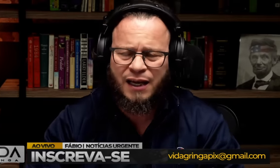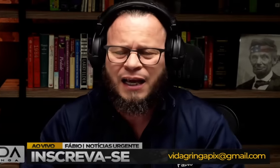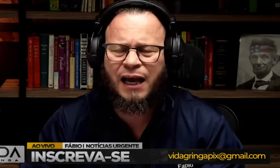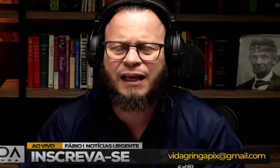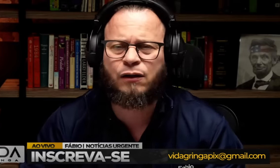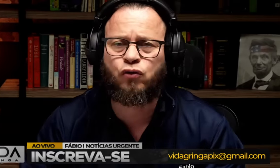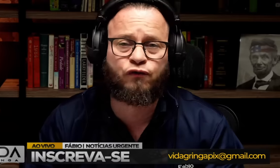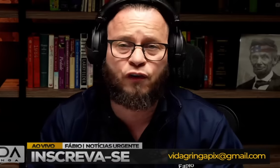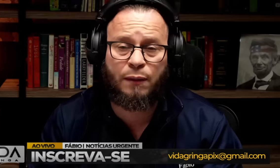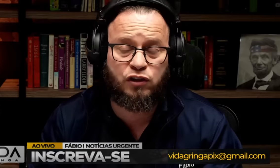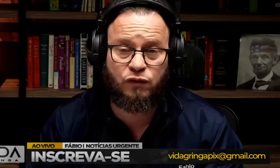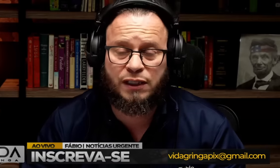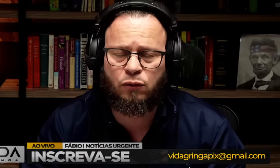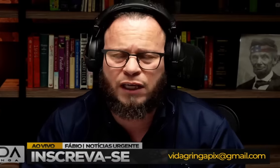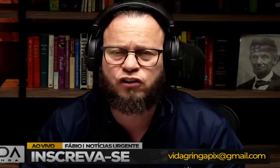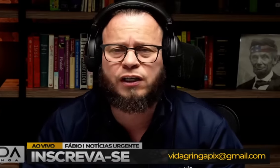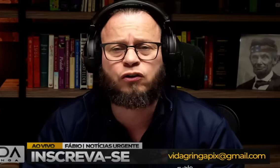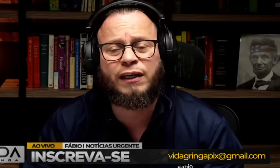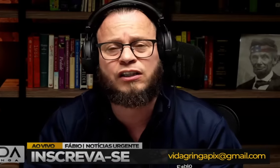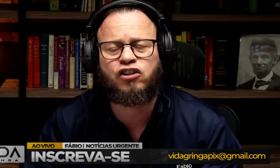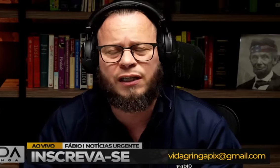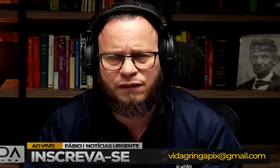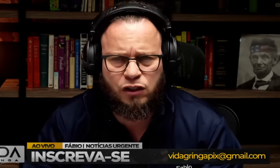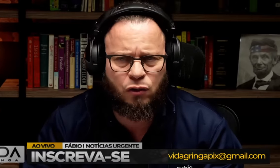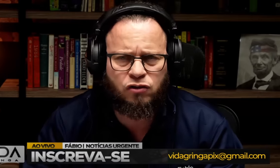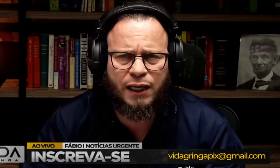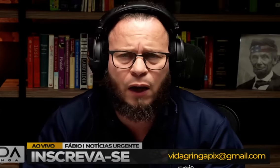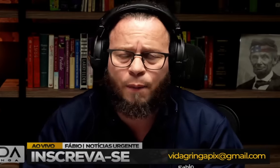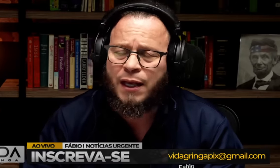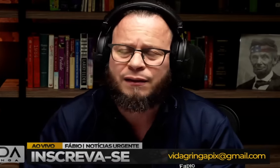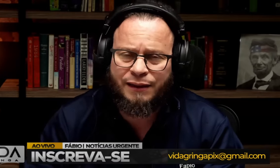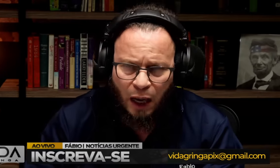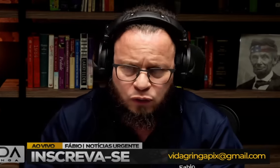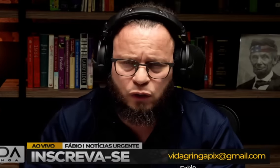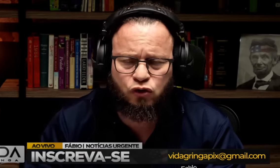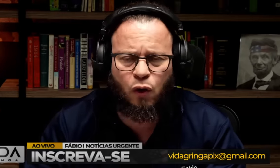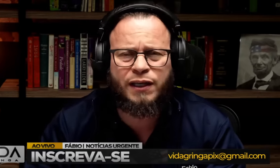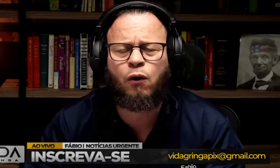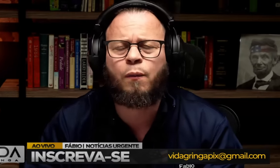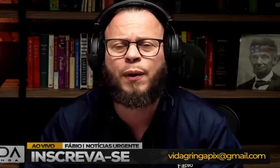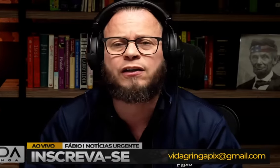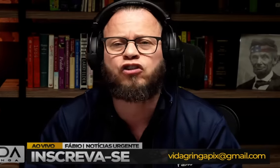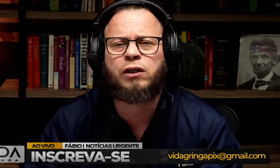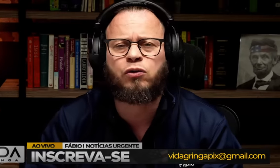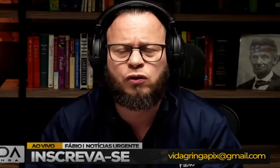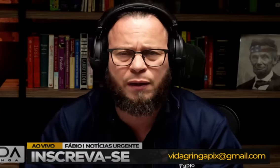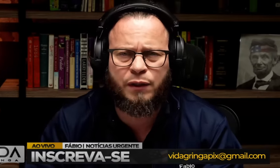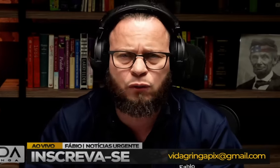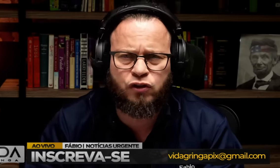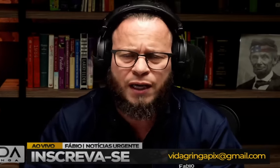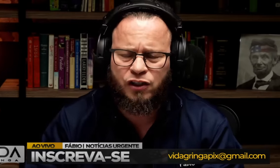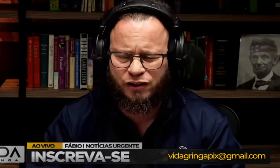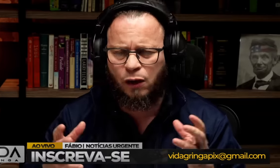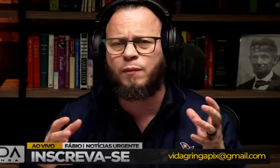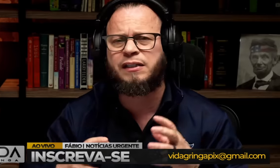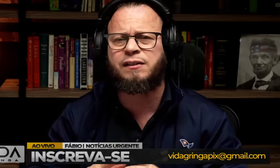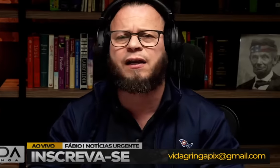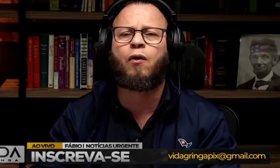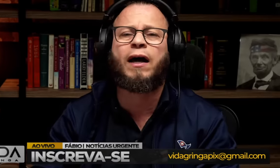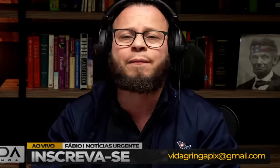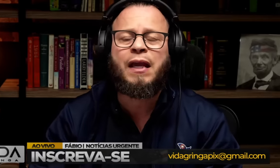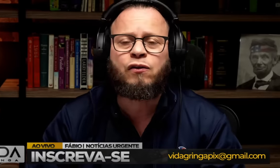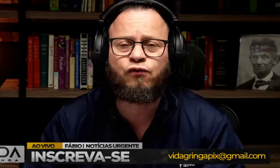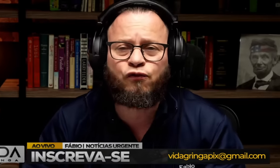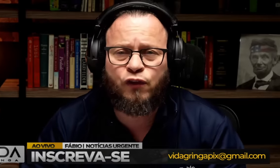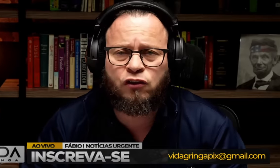brasileira. Galera, eu sou o Fábio, se você não está inscrito ainda, inscreva-se no nosso canal, dá o seu joinha, compartilhe com seus amigos. Está começando